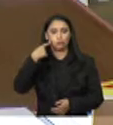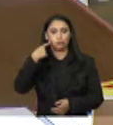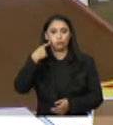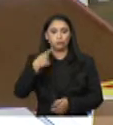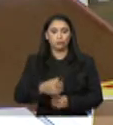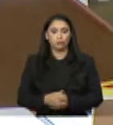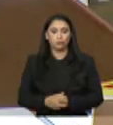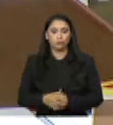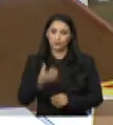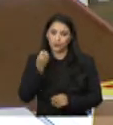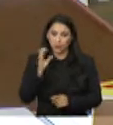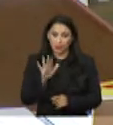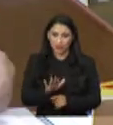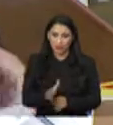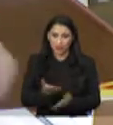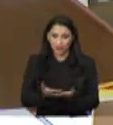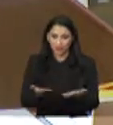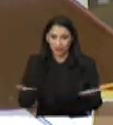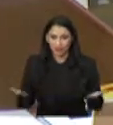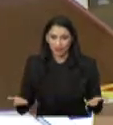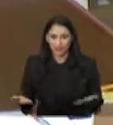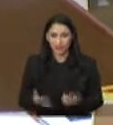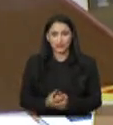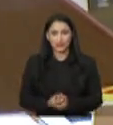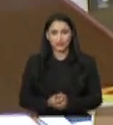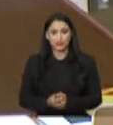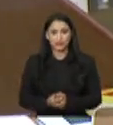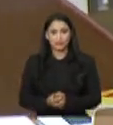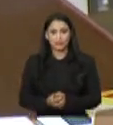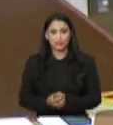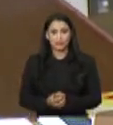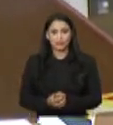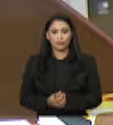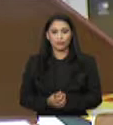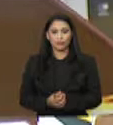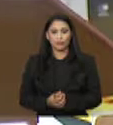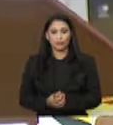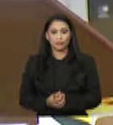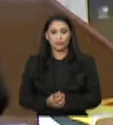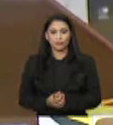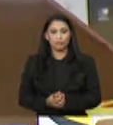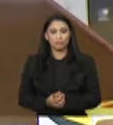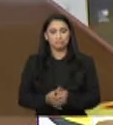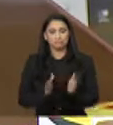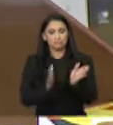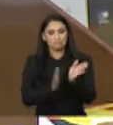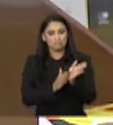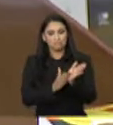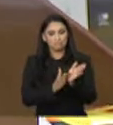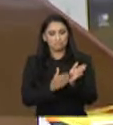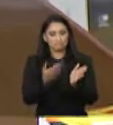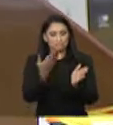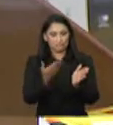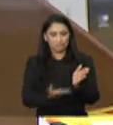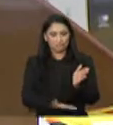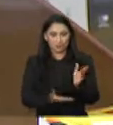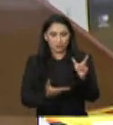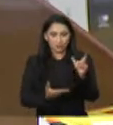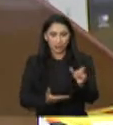clara cabelos grisalhos os a toga preta por cima do Terno azul-marinho camisa branca gravata vermelha